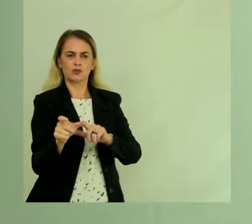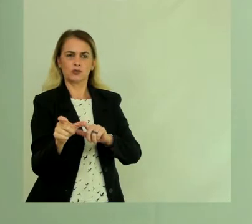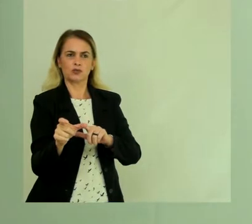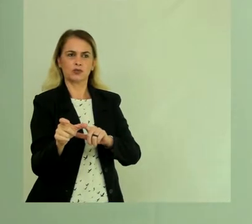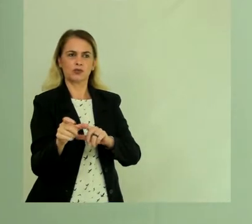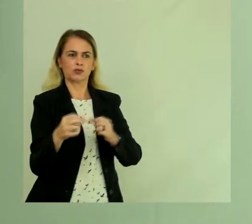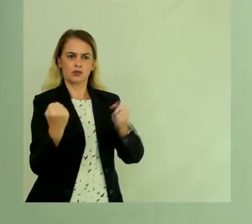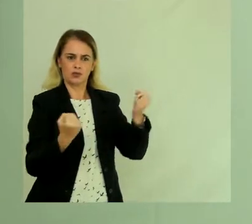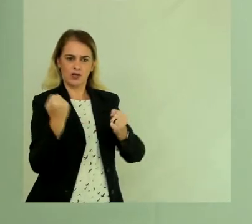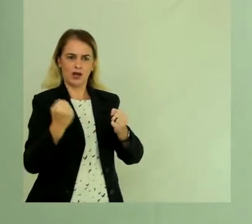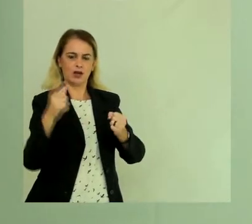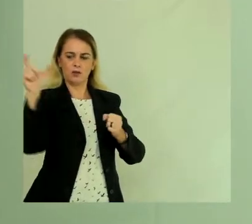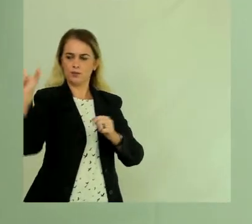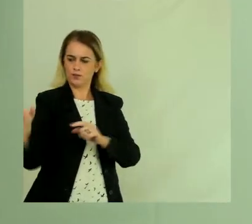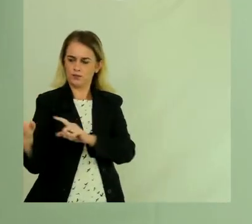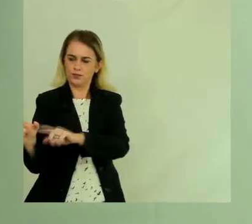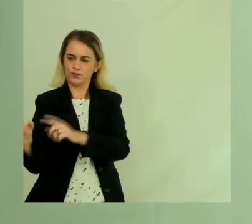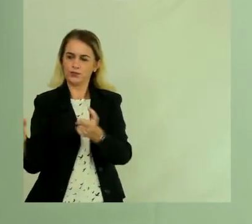taxazinha, ele não gosta